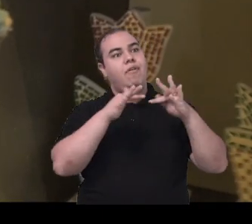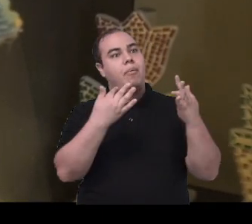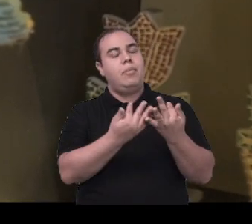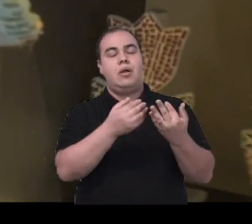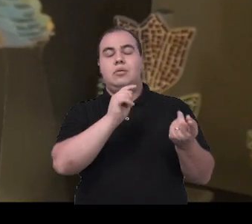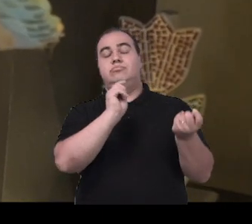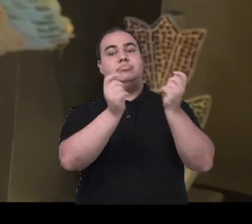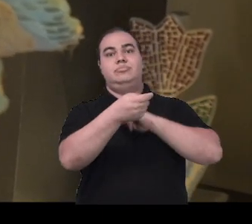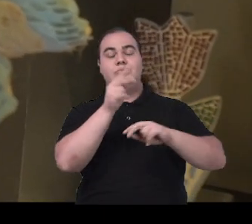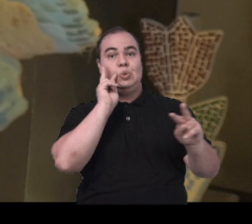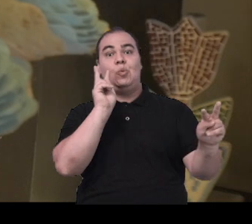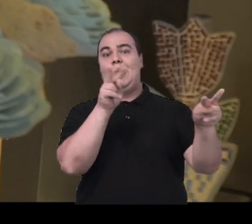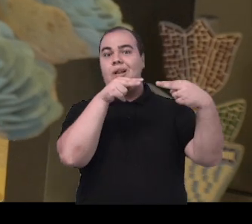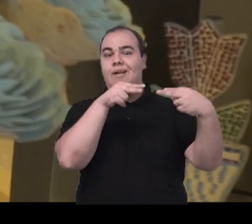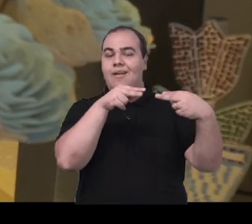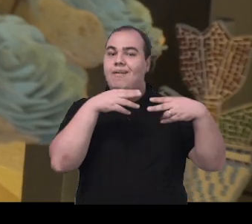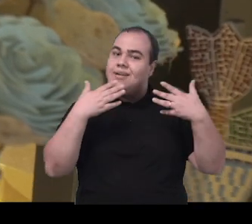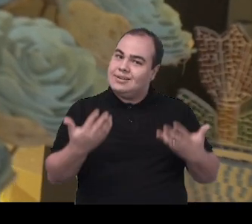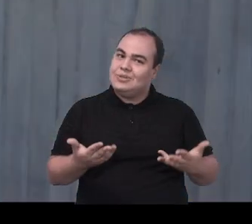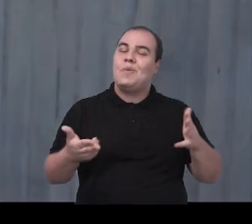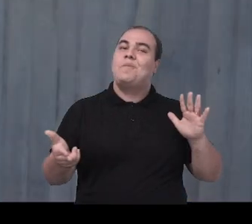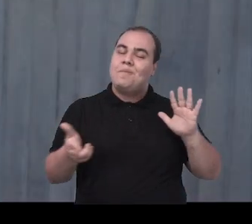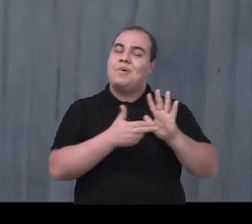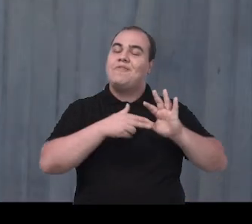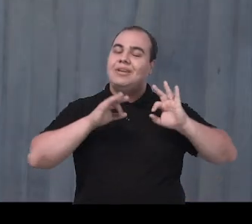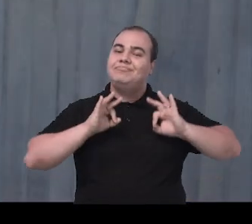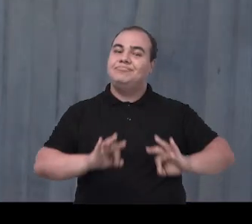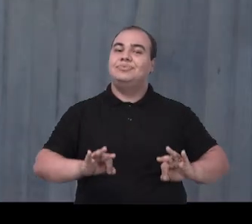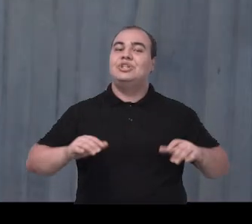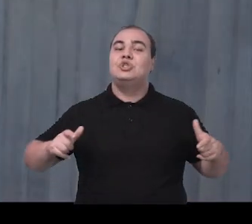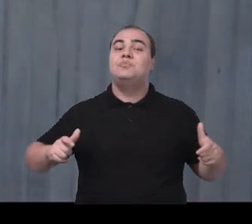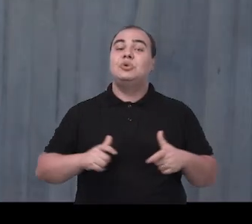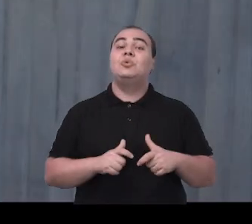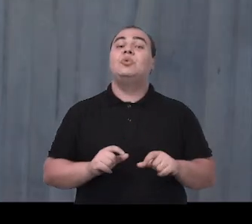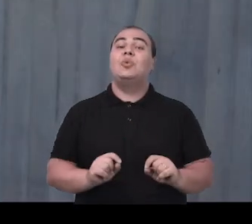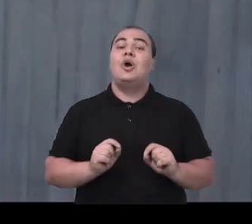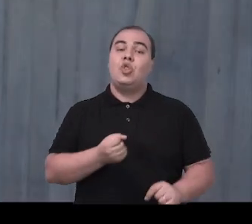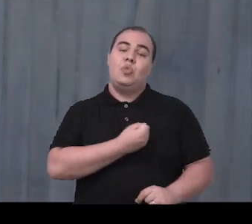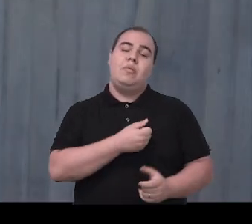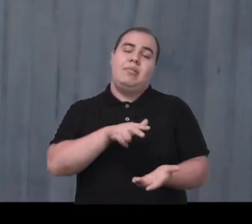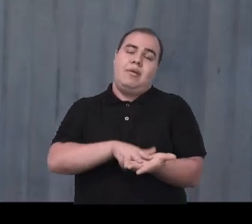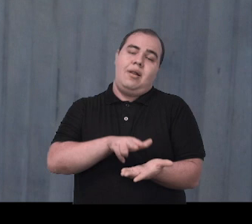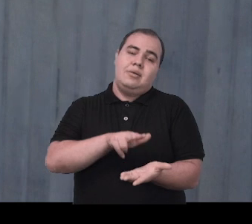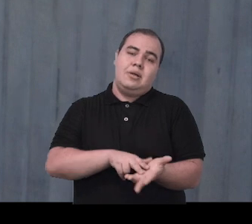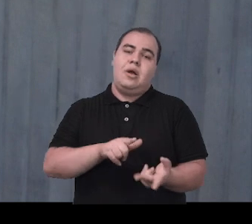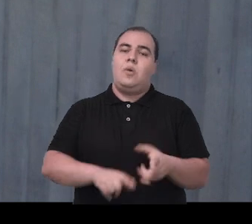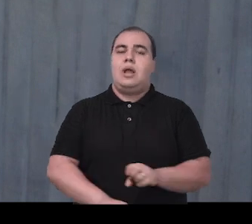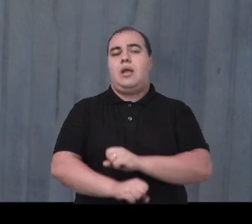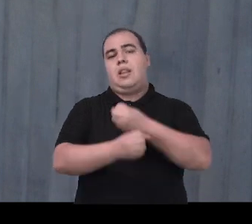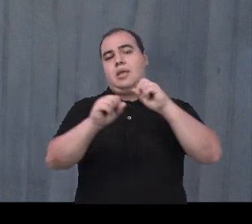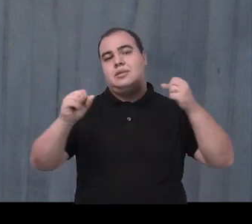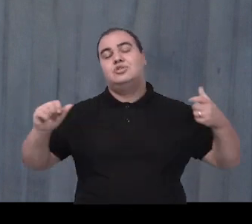casa, a família muda o olhar para ele. Né? E isso, comprovadamente, a gente vê que diminui drasticamente o número de